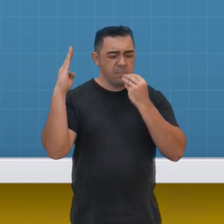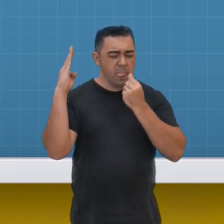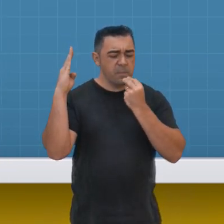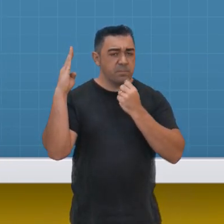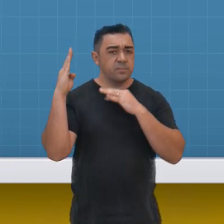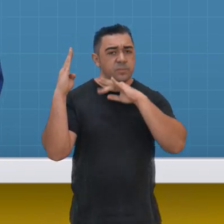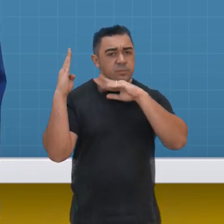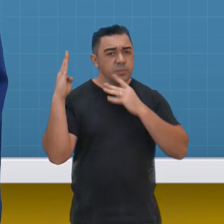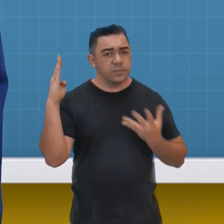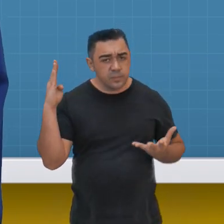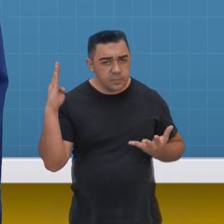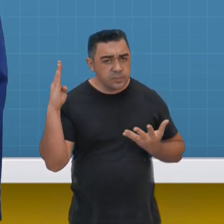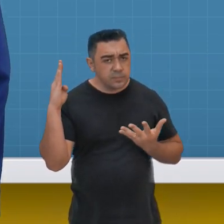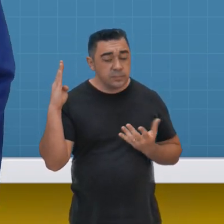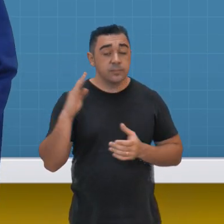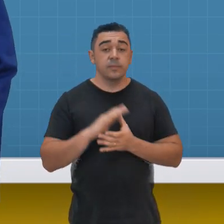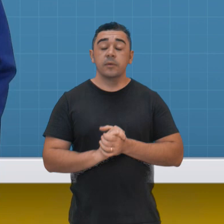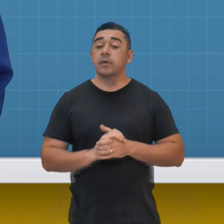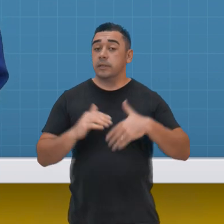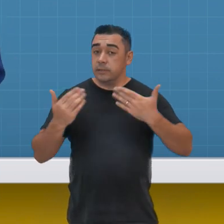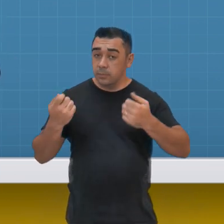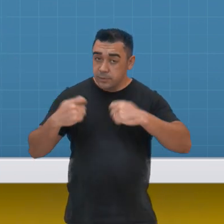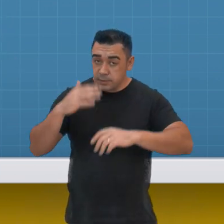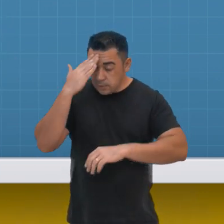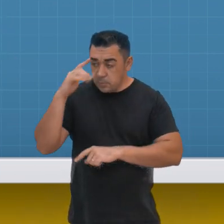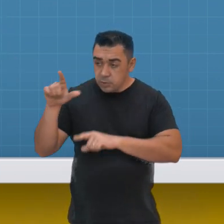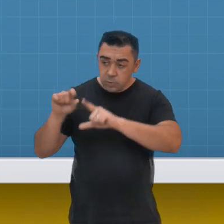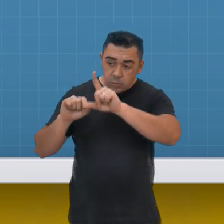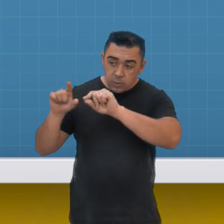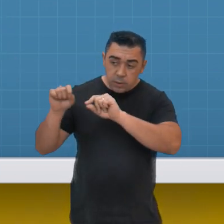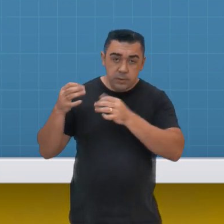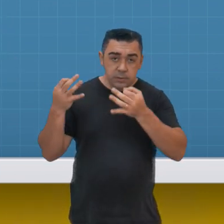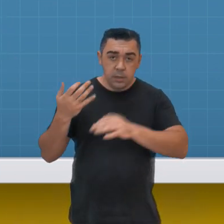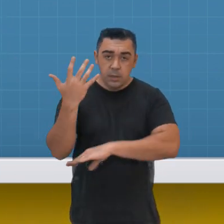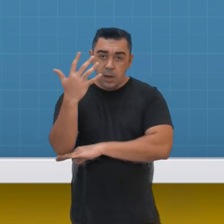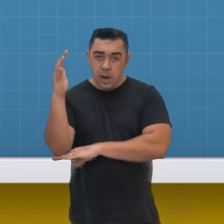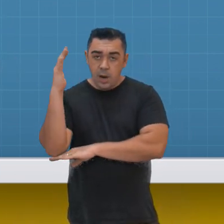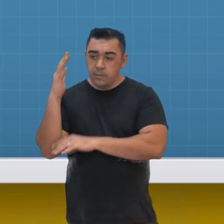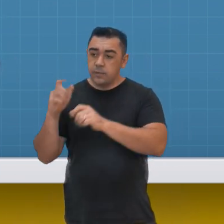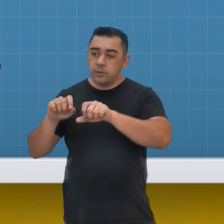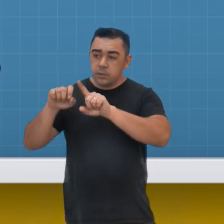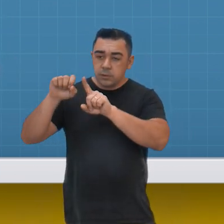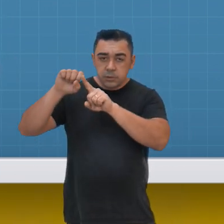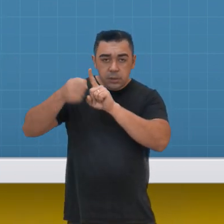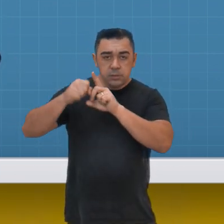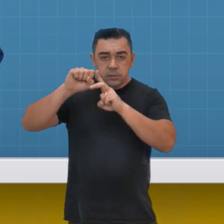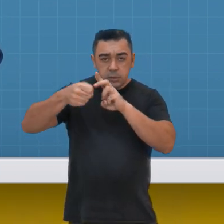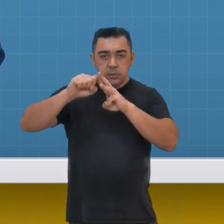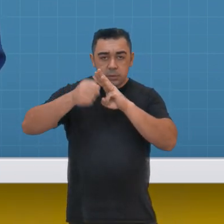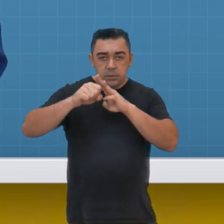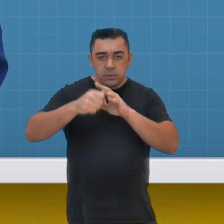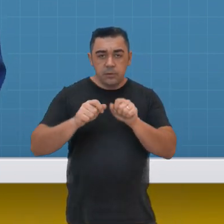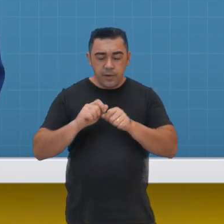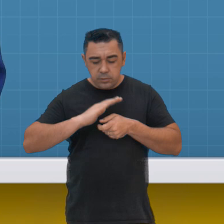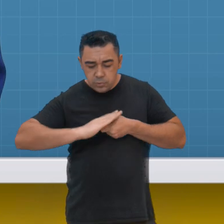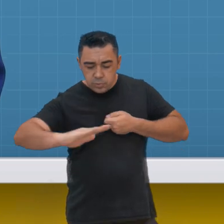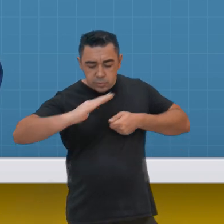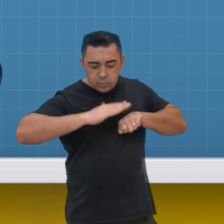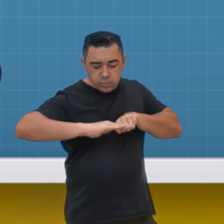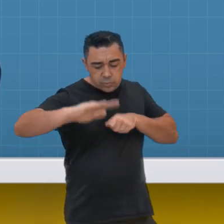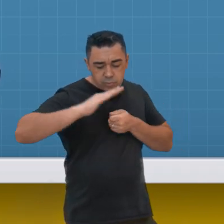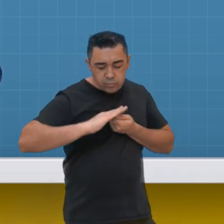paladar desagradável. Então tem que saber a madeira. Vai lá na mata, corta as varas finas, tira a